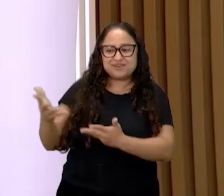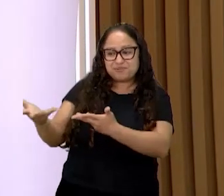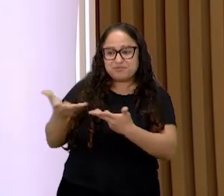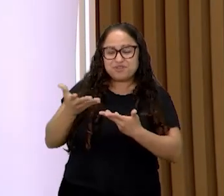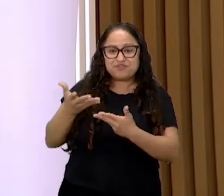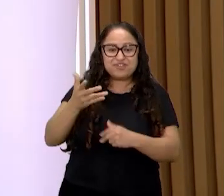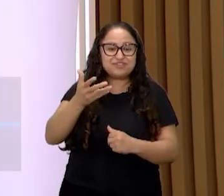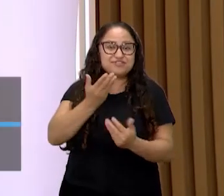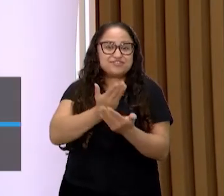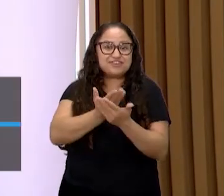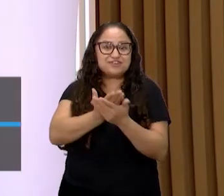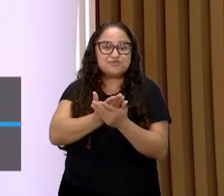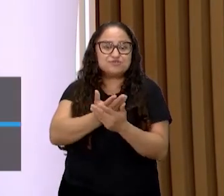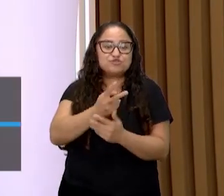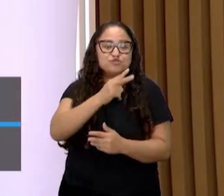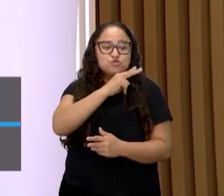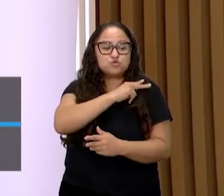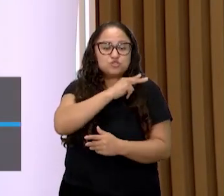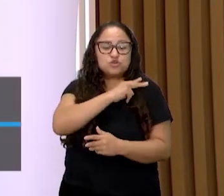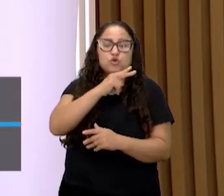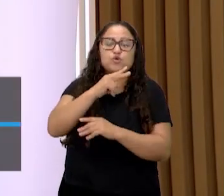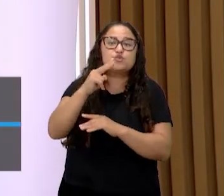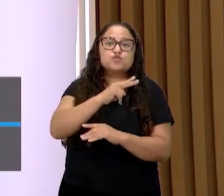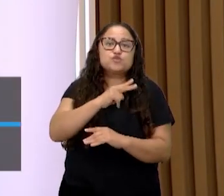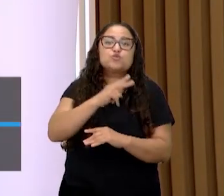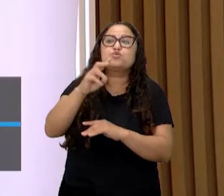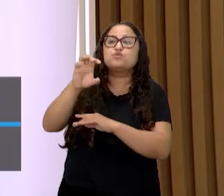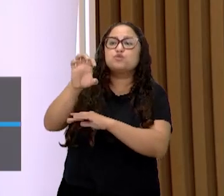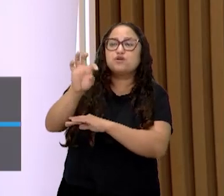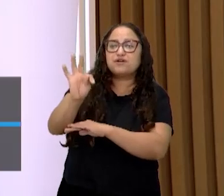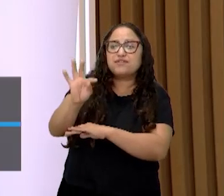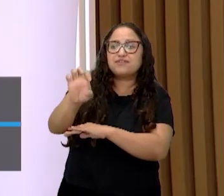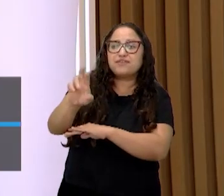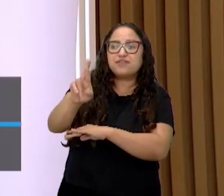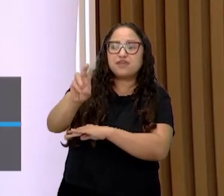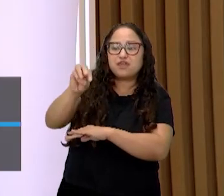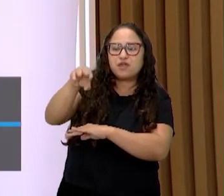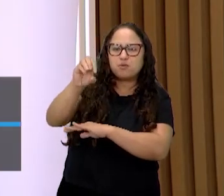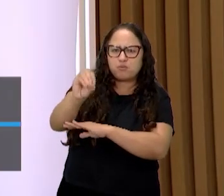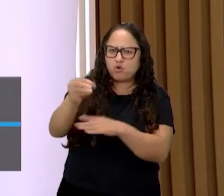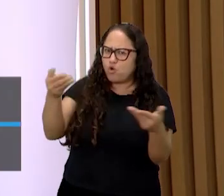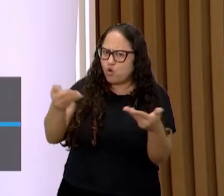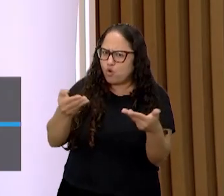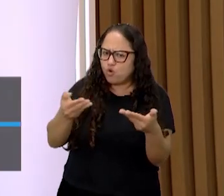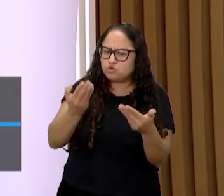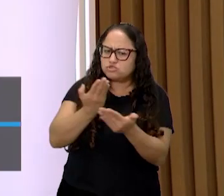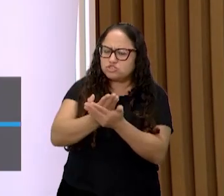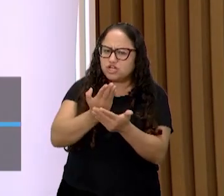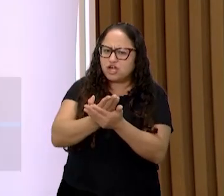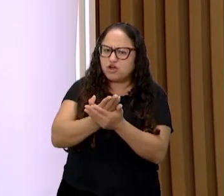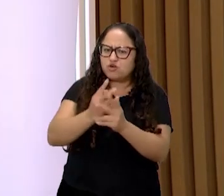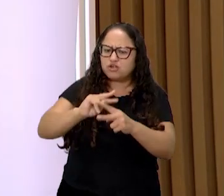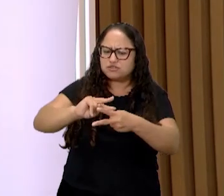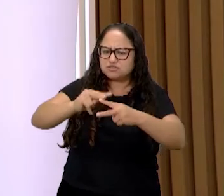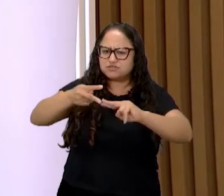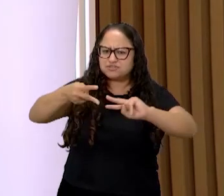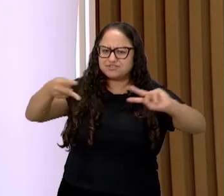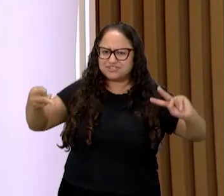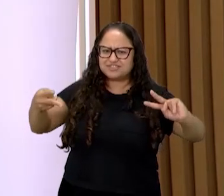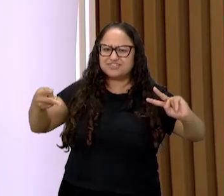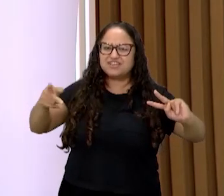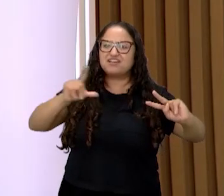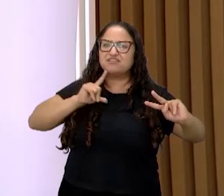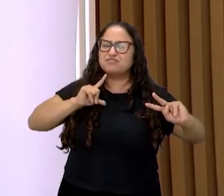nossos estudantes aí do segundo termo do ensino médio. Olha a aula hoje sobre DNA, um